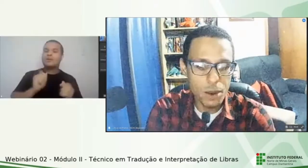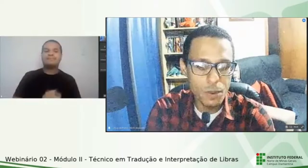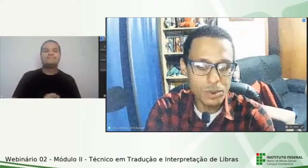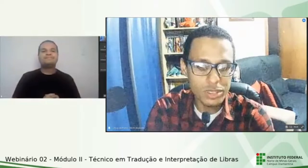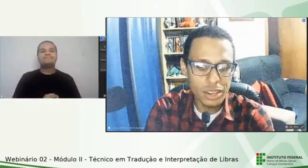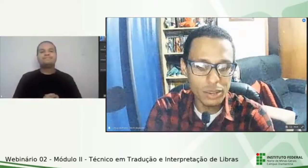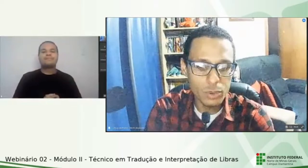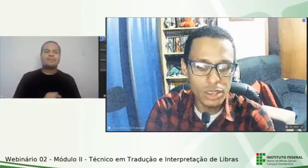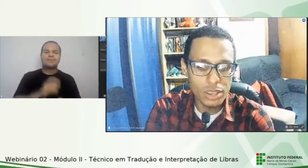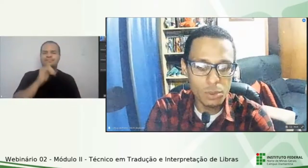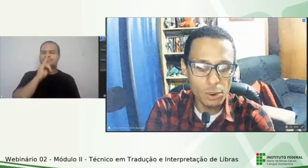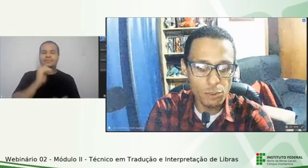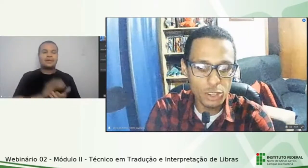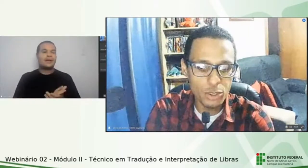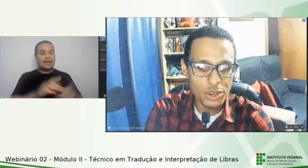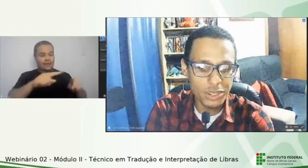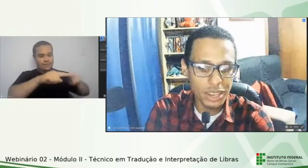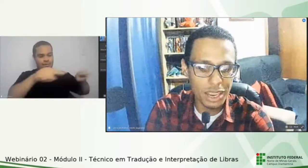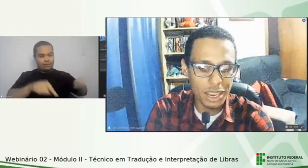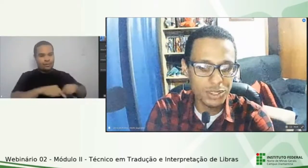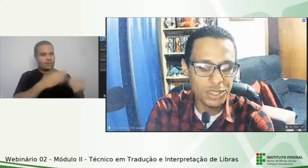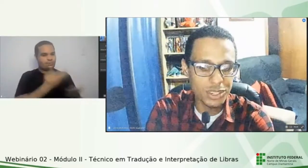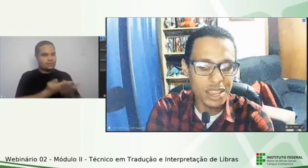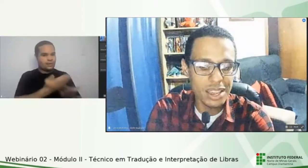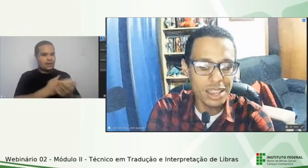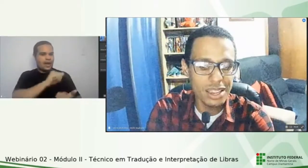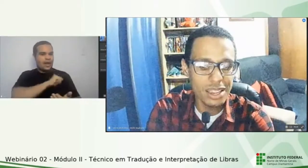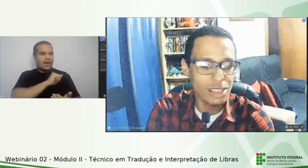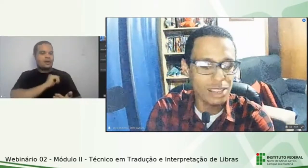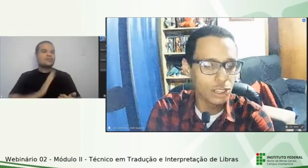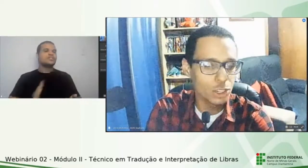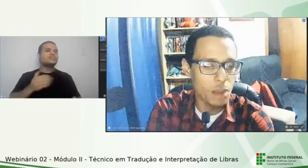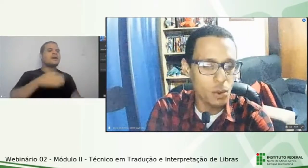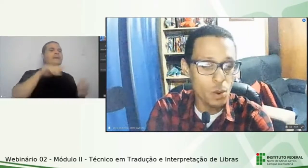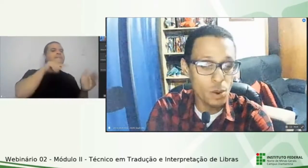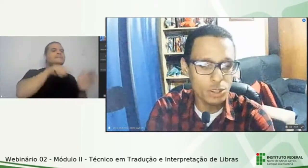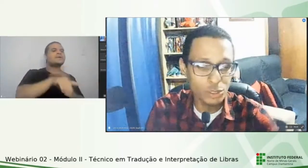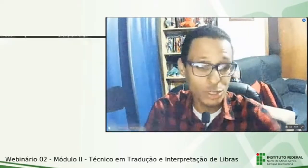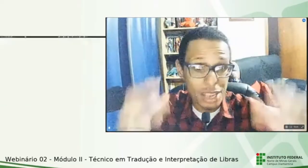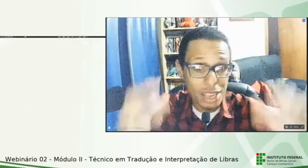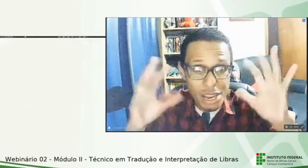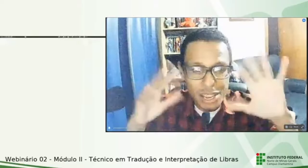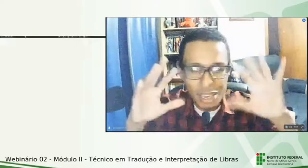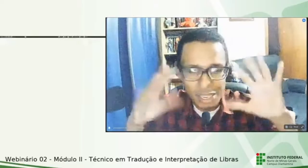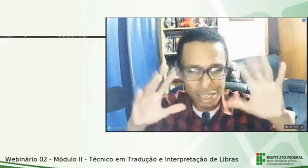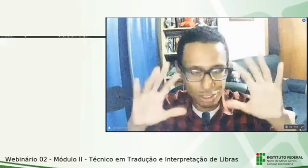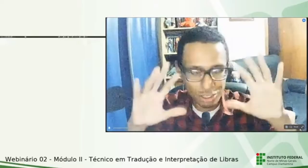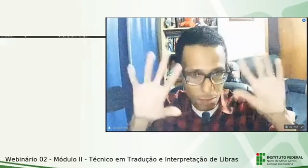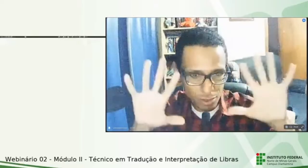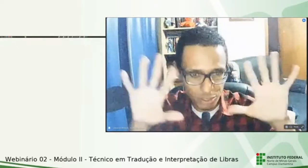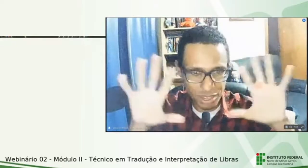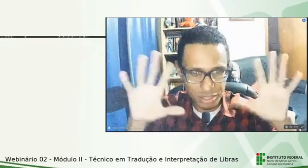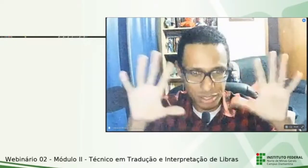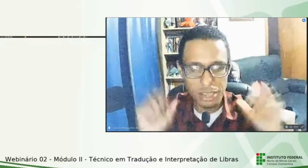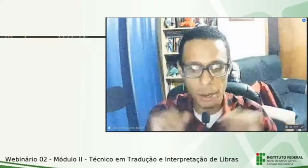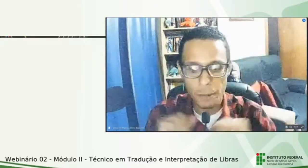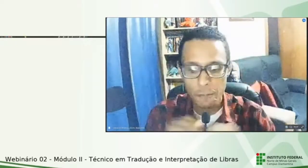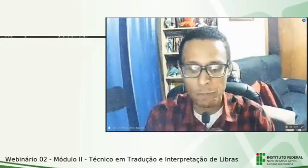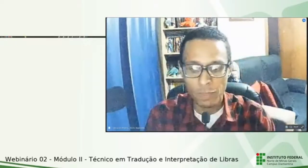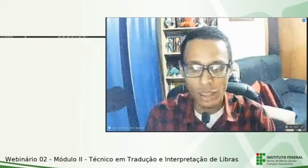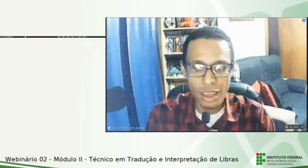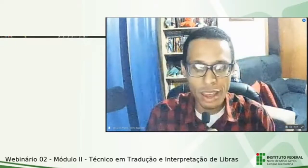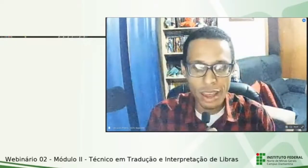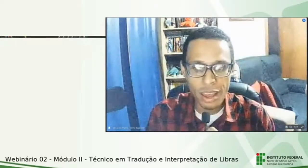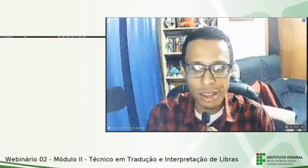o aluno pergunta o que o professor está querendo dizer, está falando alguma coisa, ou cria ali, né? Só para vocês entenderem,